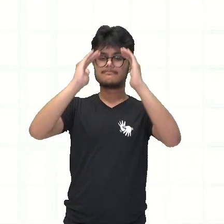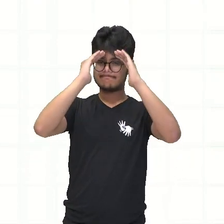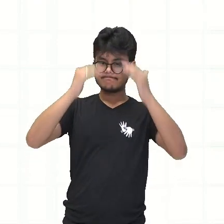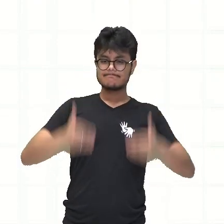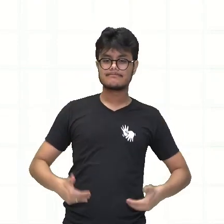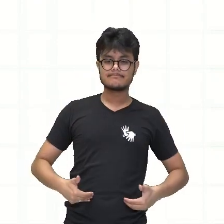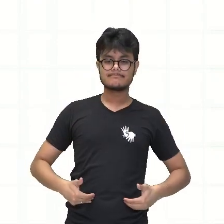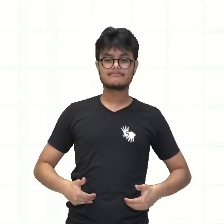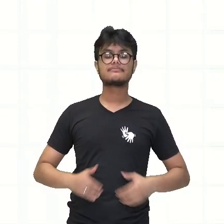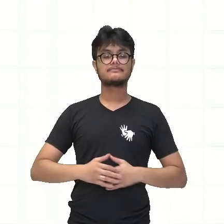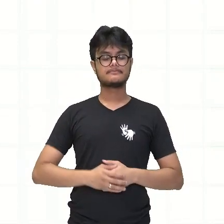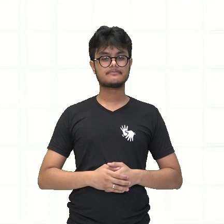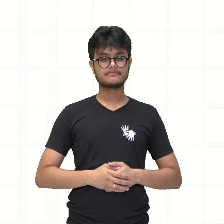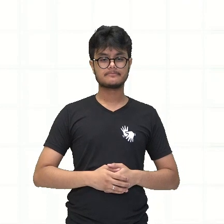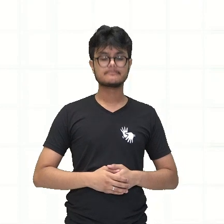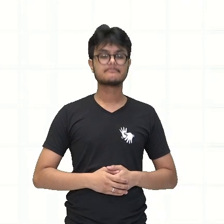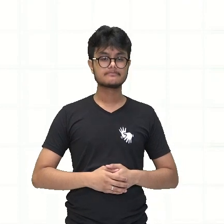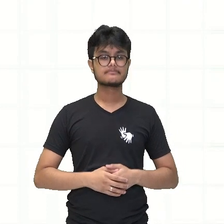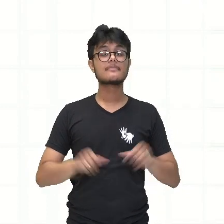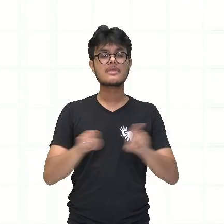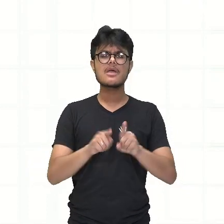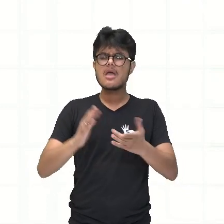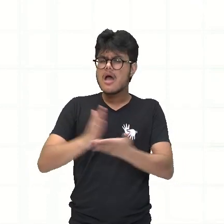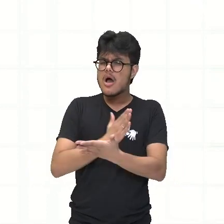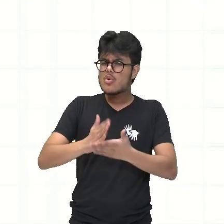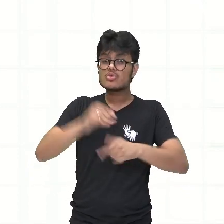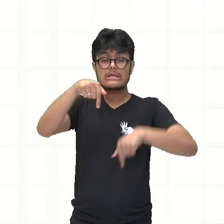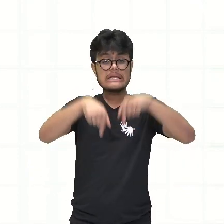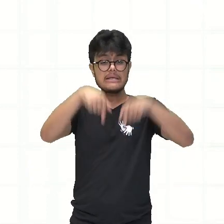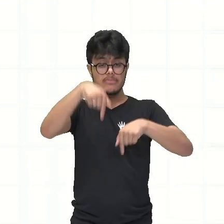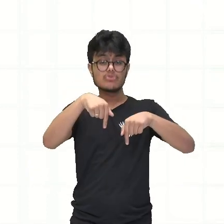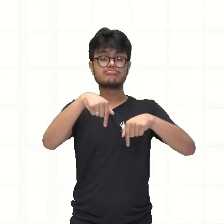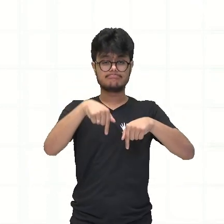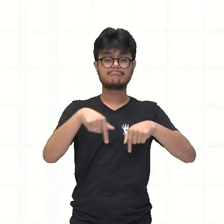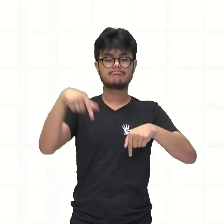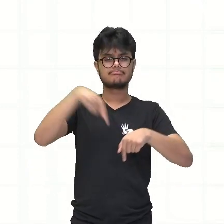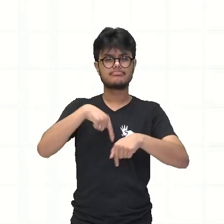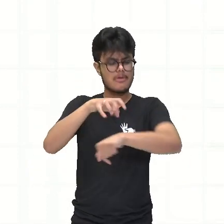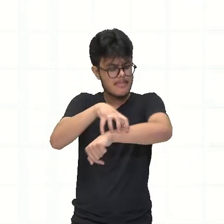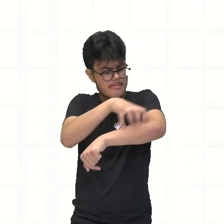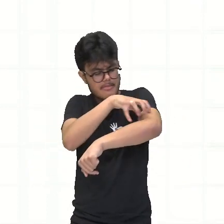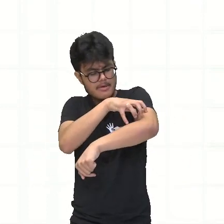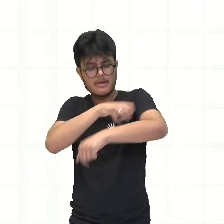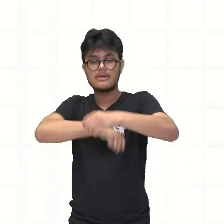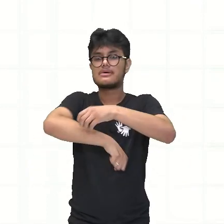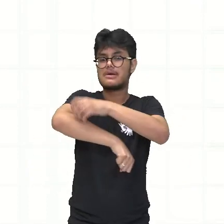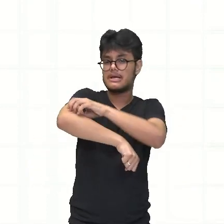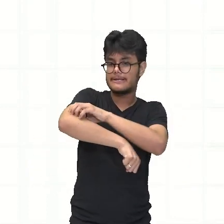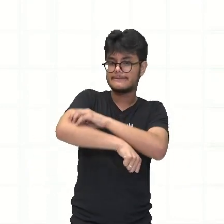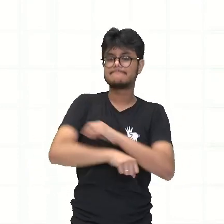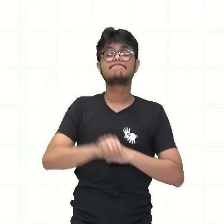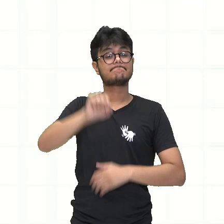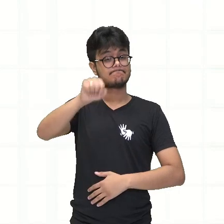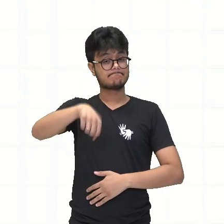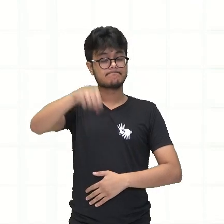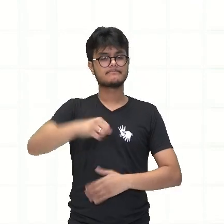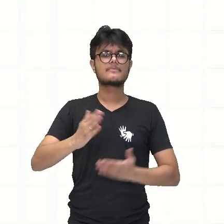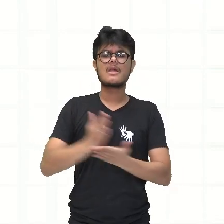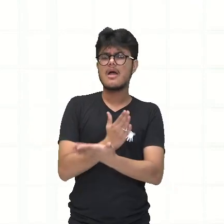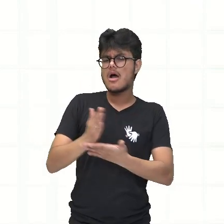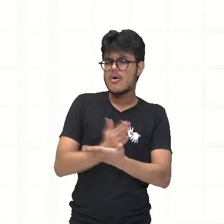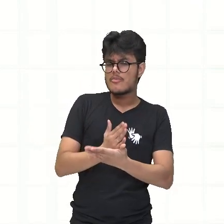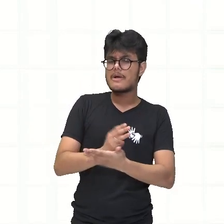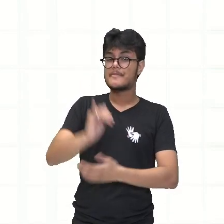produzem substâncias, tá? Nós temos aí com que estas substâncias, que